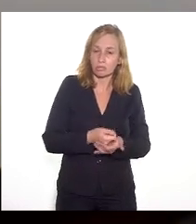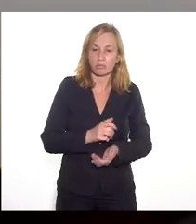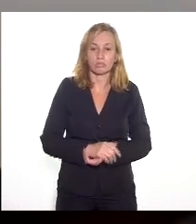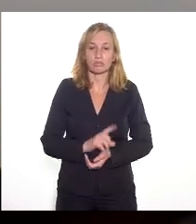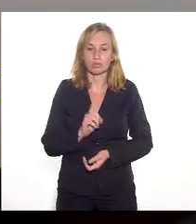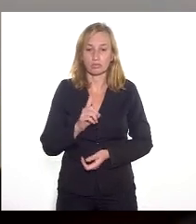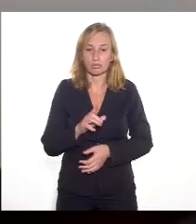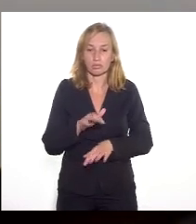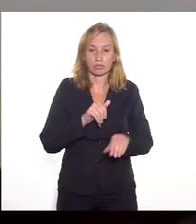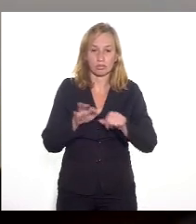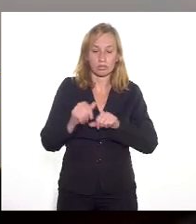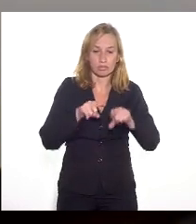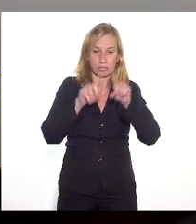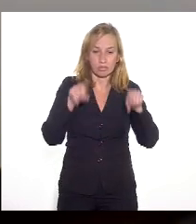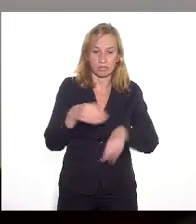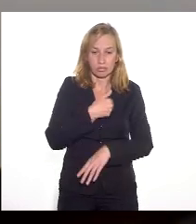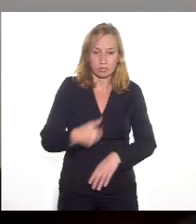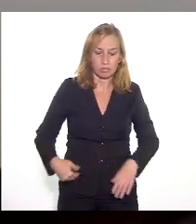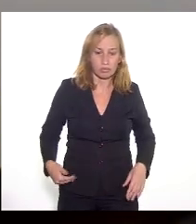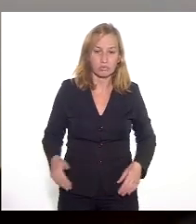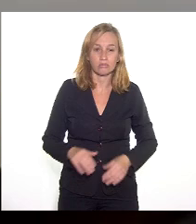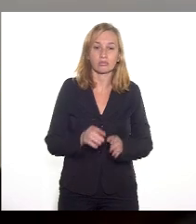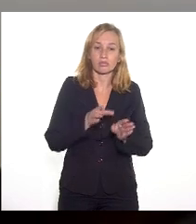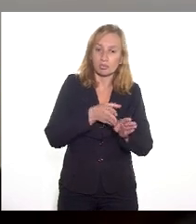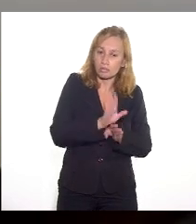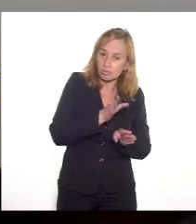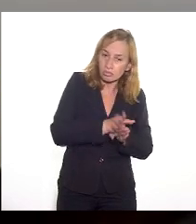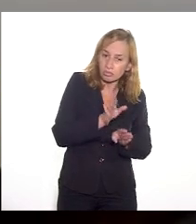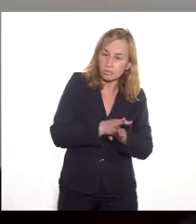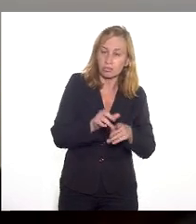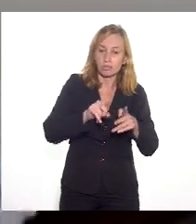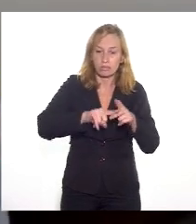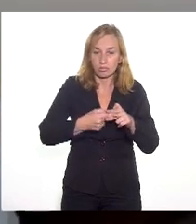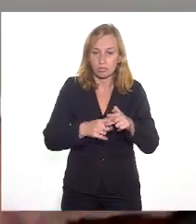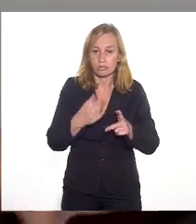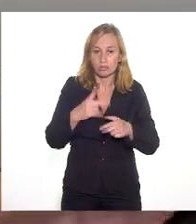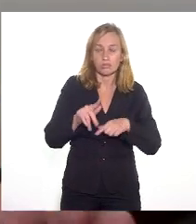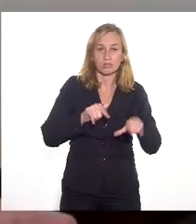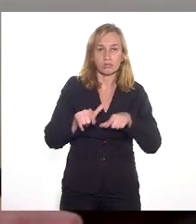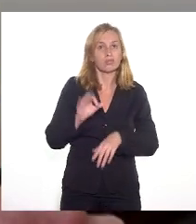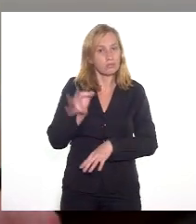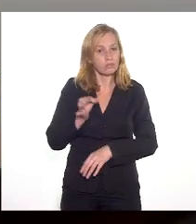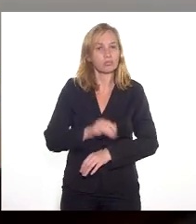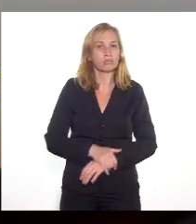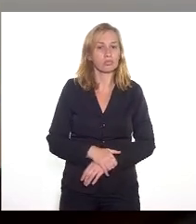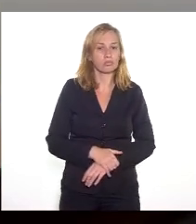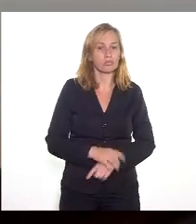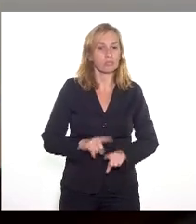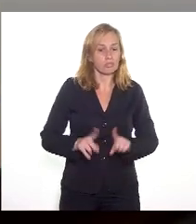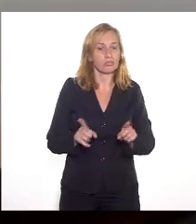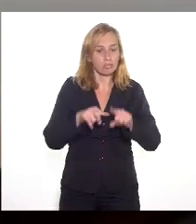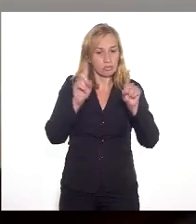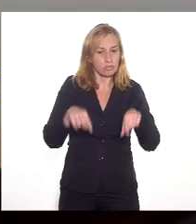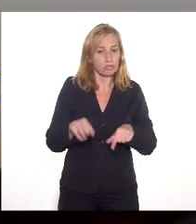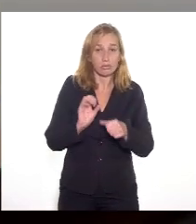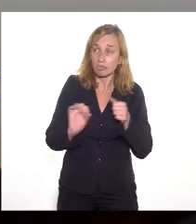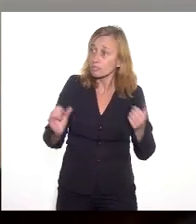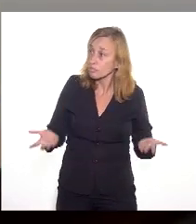de chamar o servidor, orientá-lo no sentido de regularizar a sua situação, isso tudo está certo, mas o servidor fez